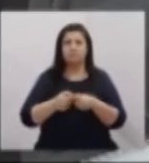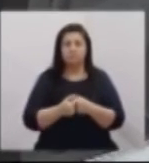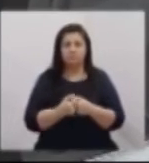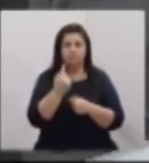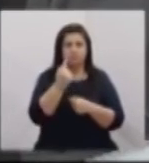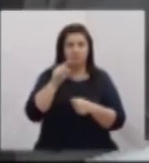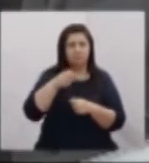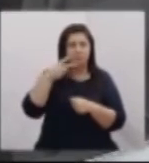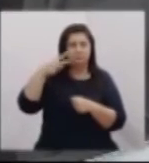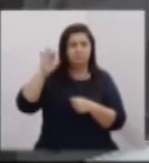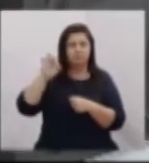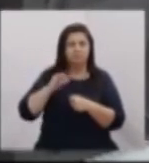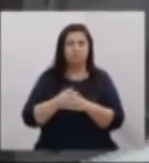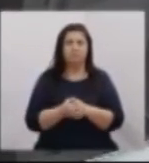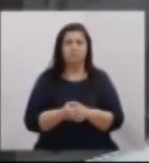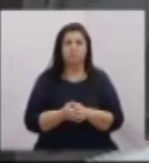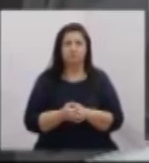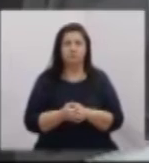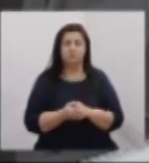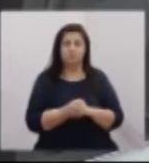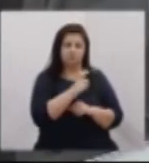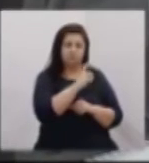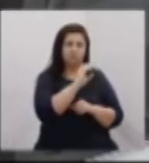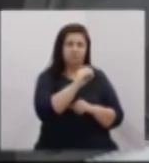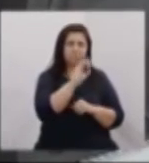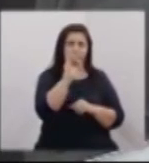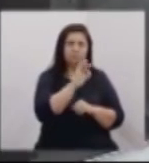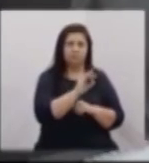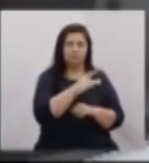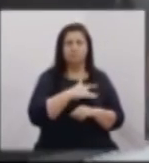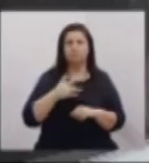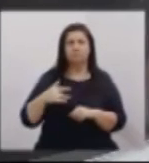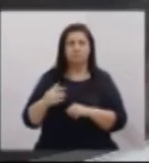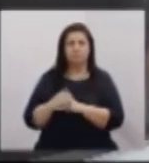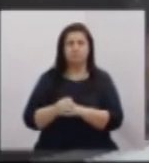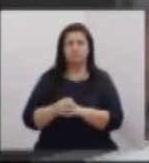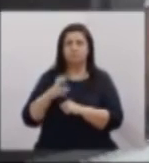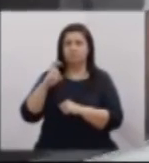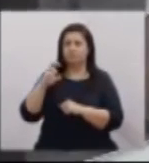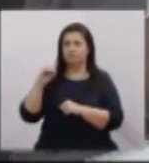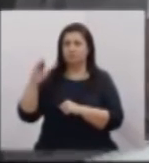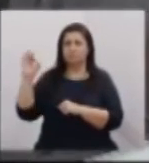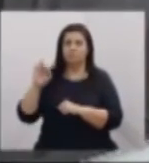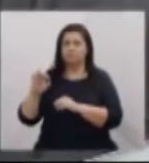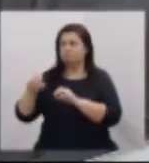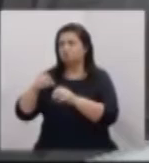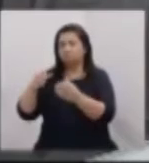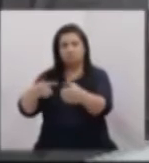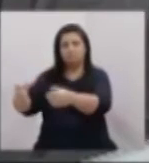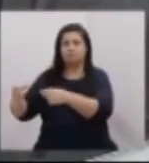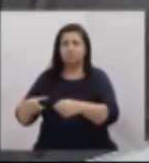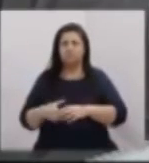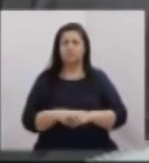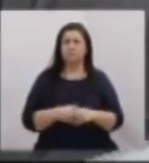1,2%, sendo 50% disso na área de saúde e 50% nas outras áreas. Poxa,